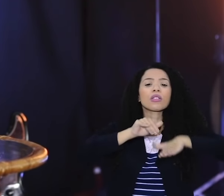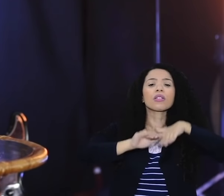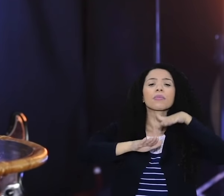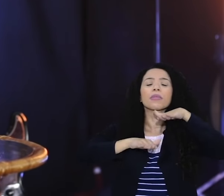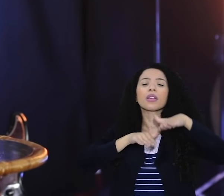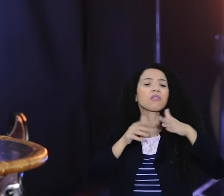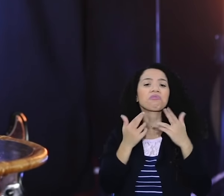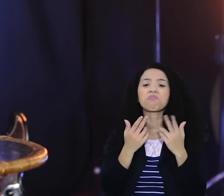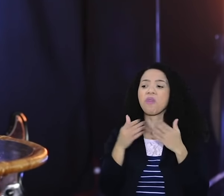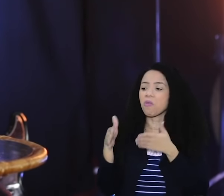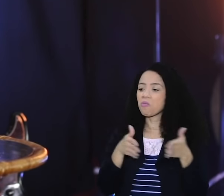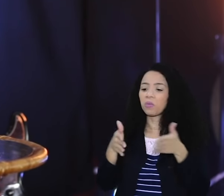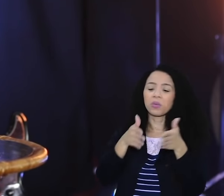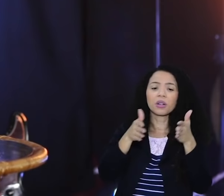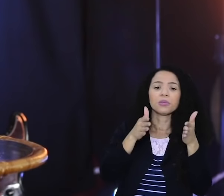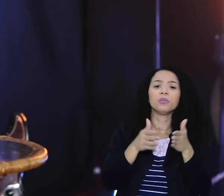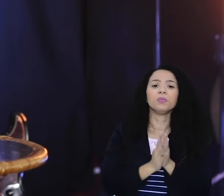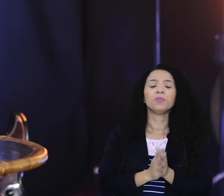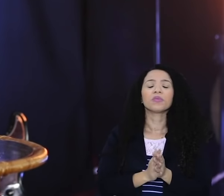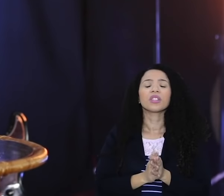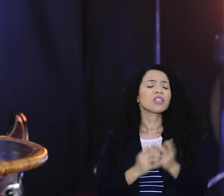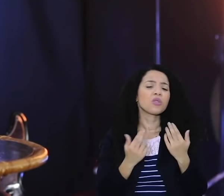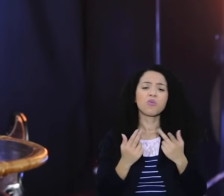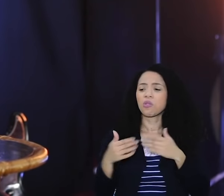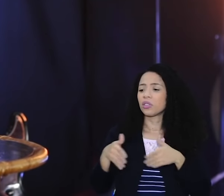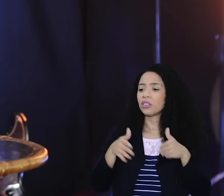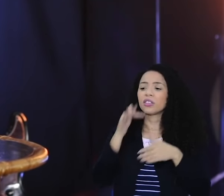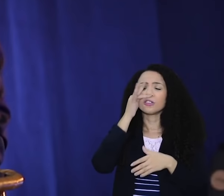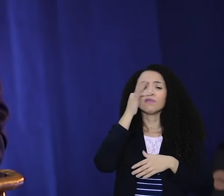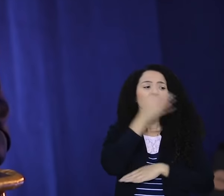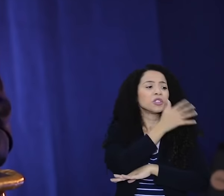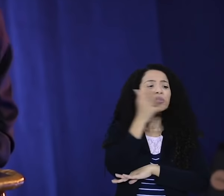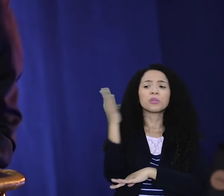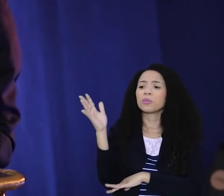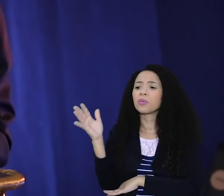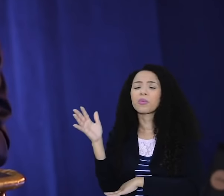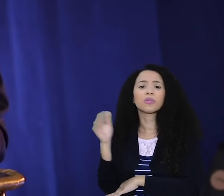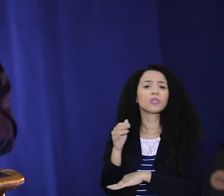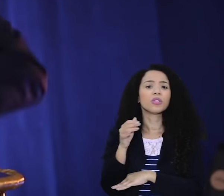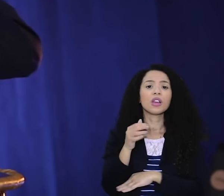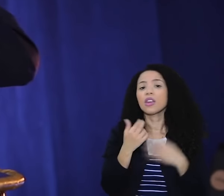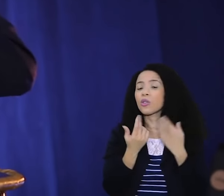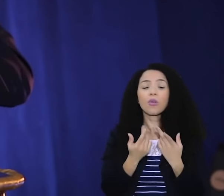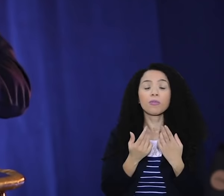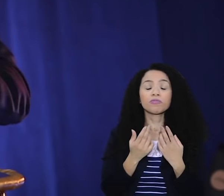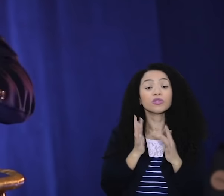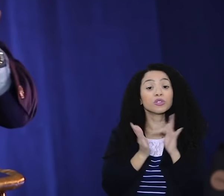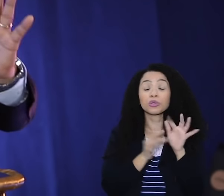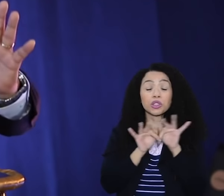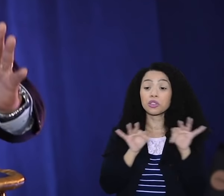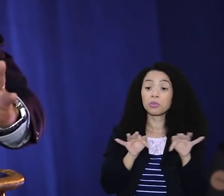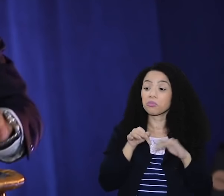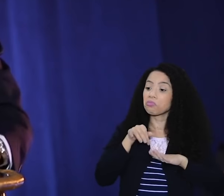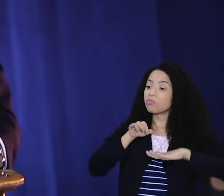ela como se fosse uma calçada, como se estivesse andando no jardim da sua casa ou na praça da cidade. Para ele tudo é muito simples,